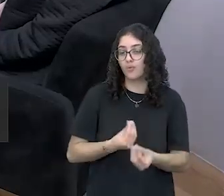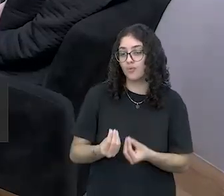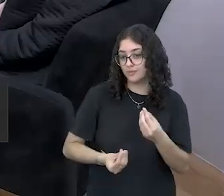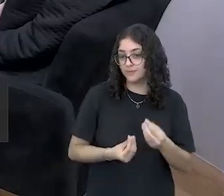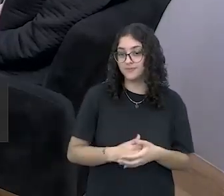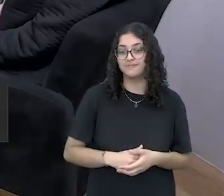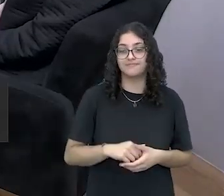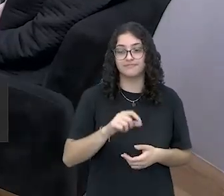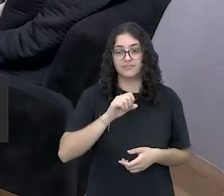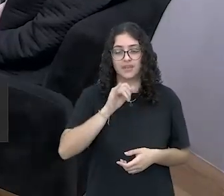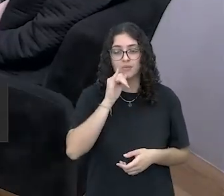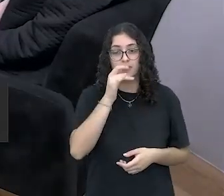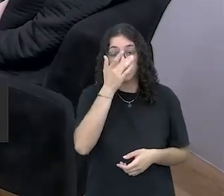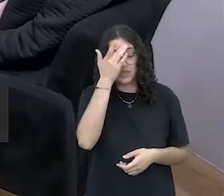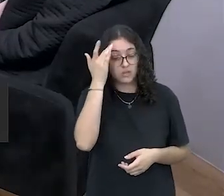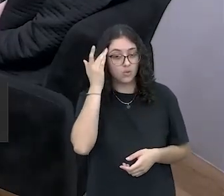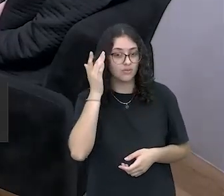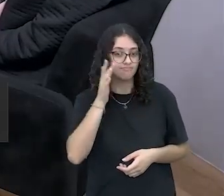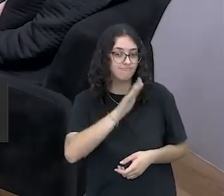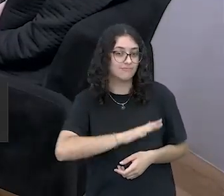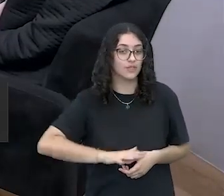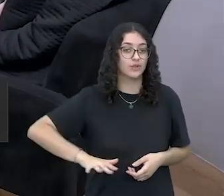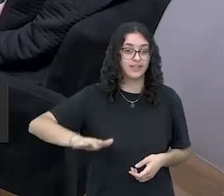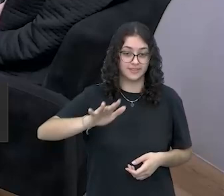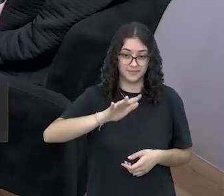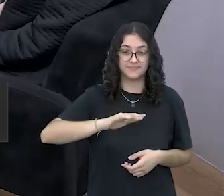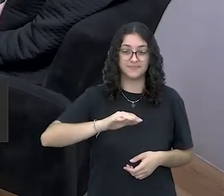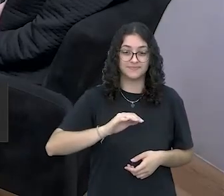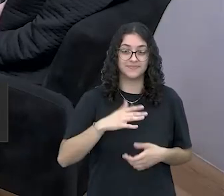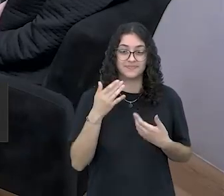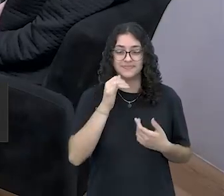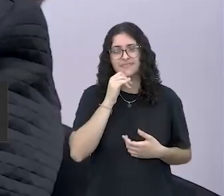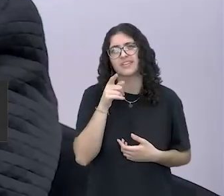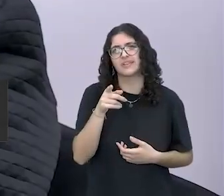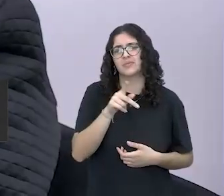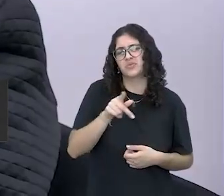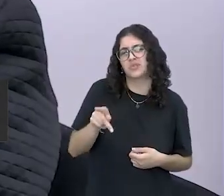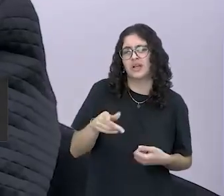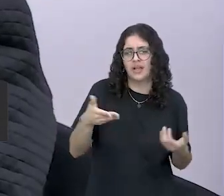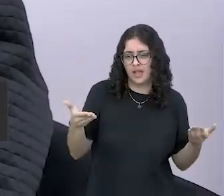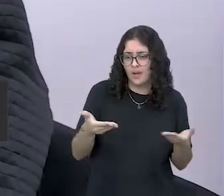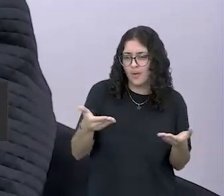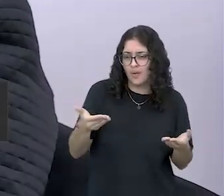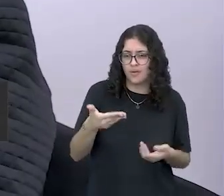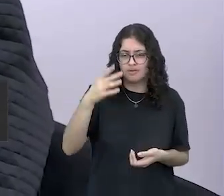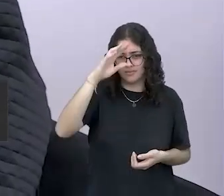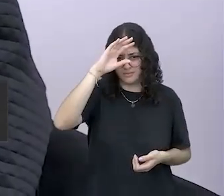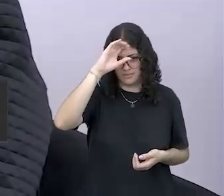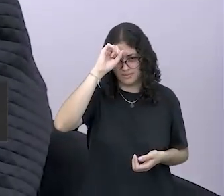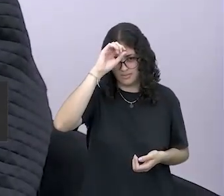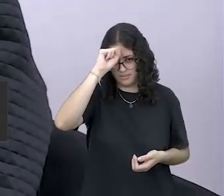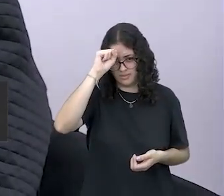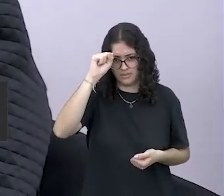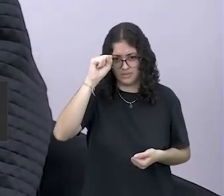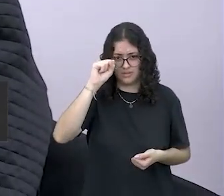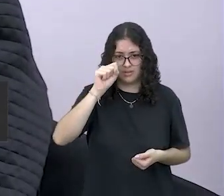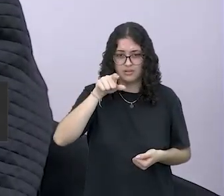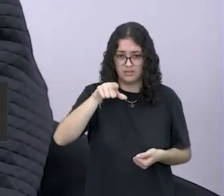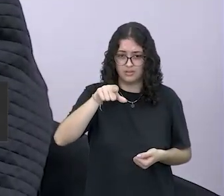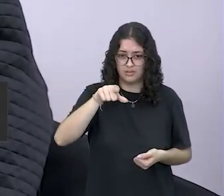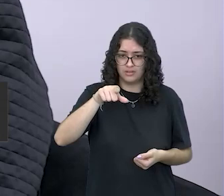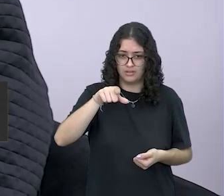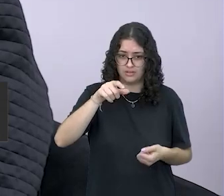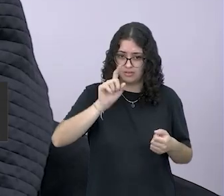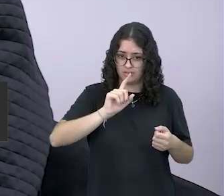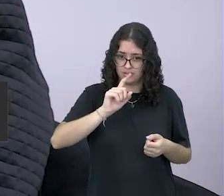quando você pensa no todo. Então, vocês, professores, devem estar pensando, então agora da aprendizagem, você ainda vai falar da aprendizagem